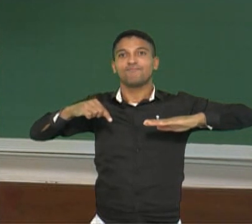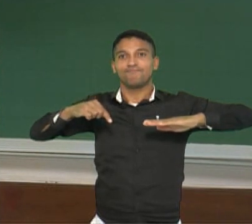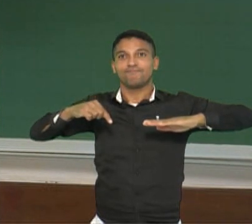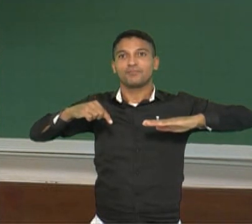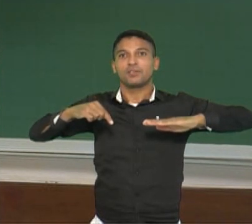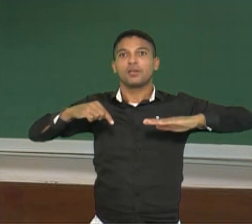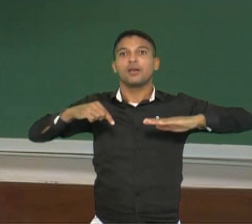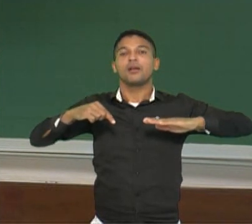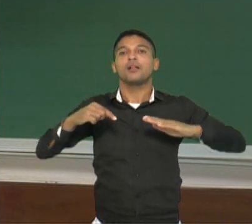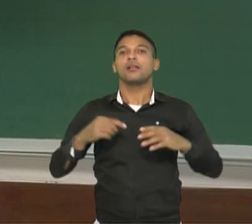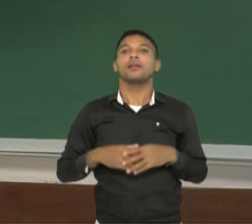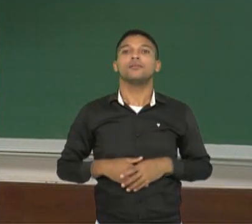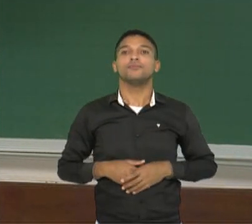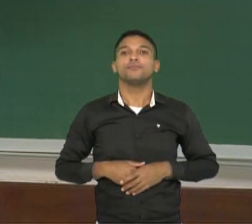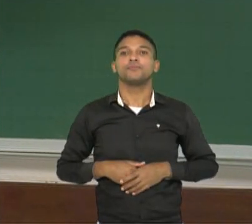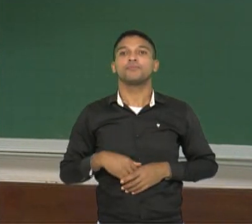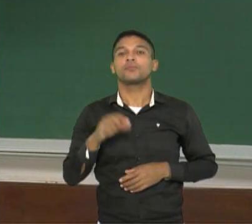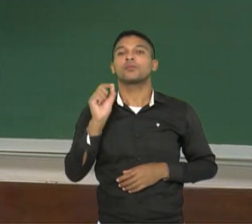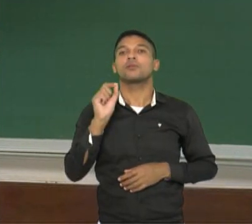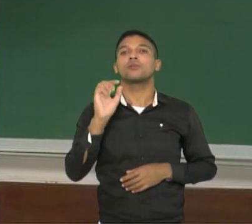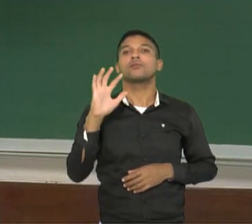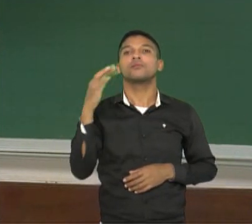regiões, sem o manejo adequado,